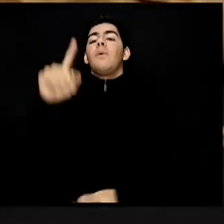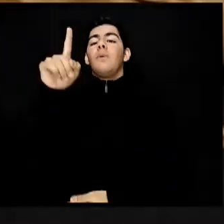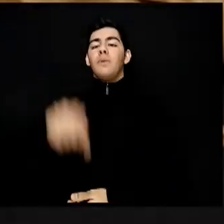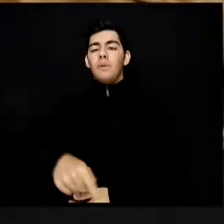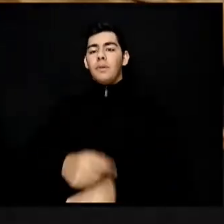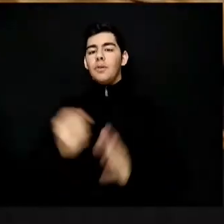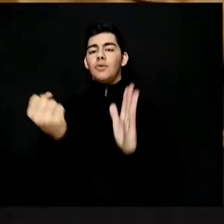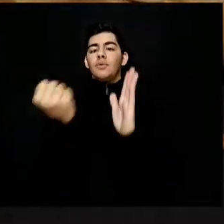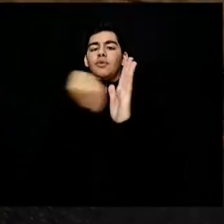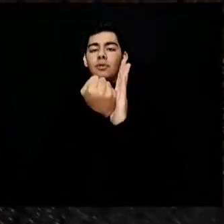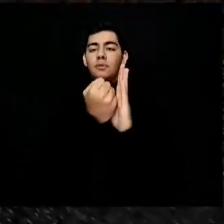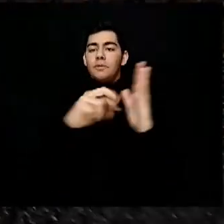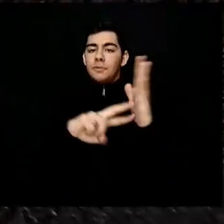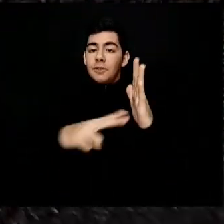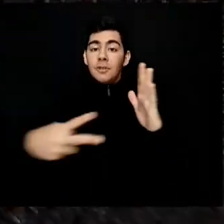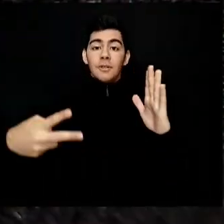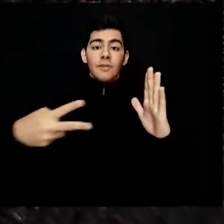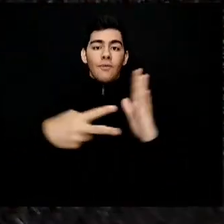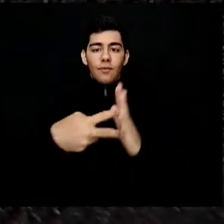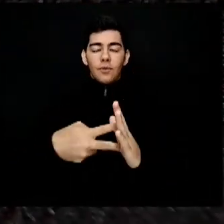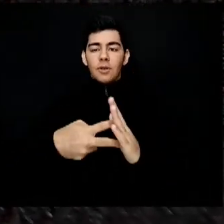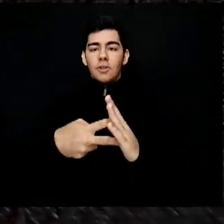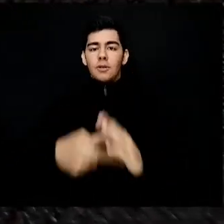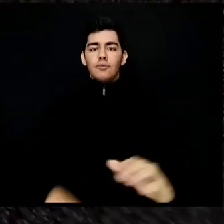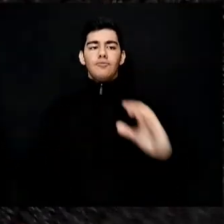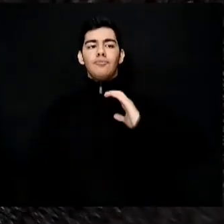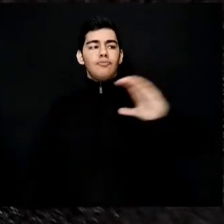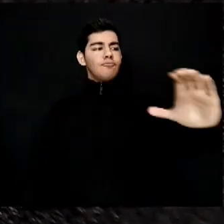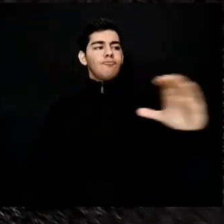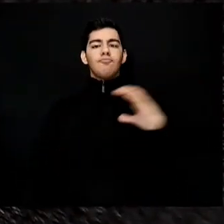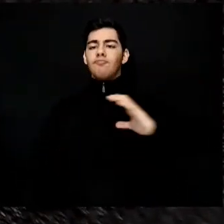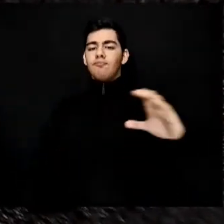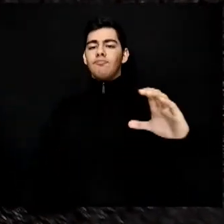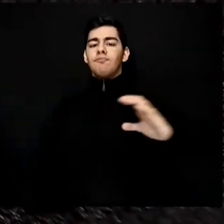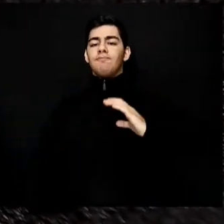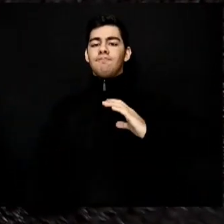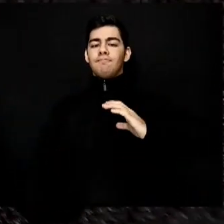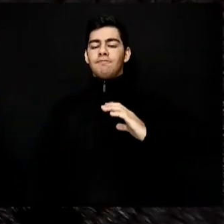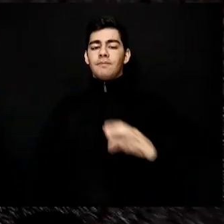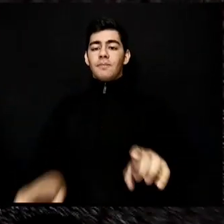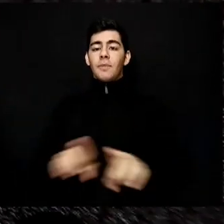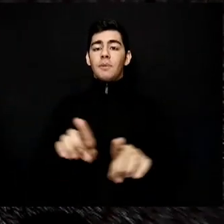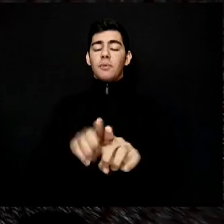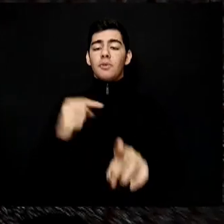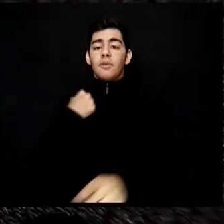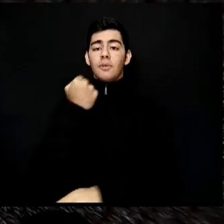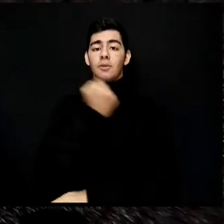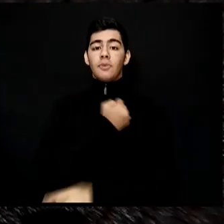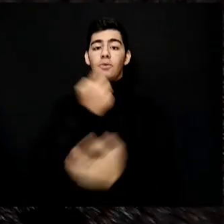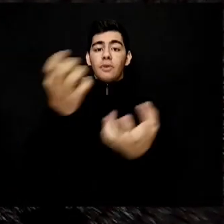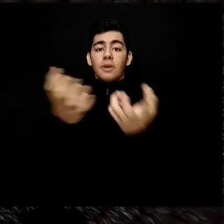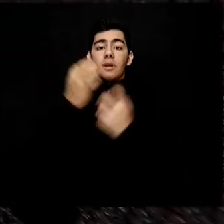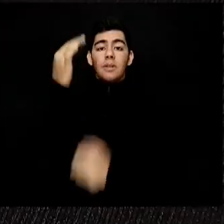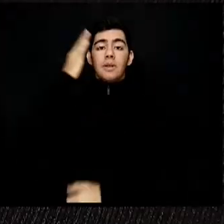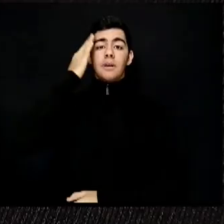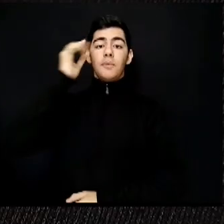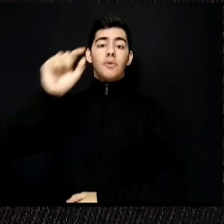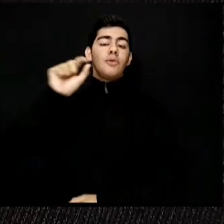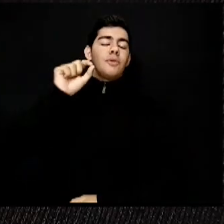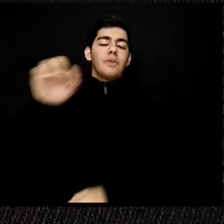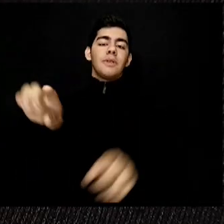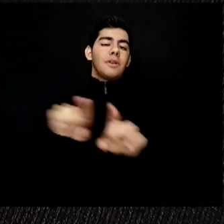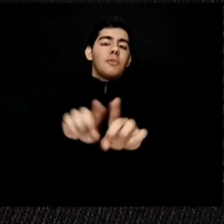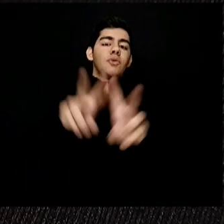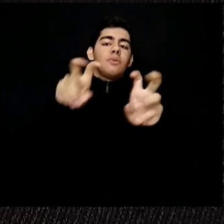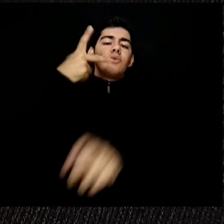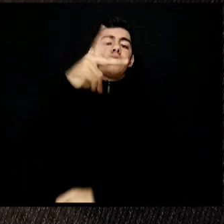Isso, de riqueza, exatamente. E aí a gente queria saber um pouquinho da sua história também. Como é que você